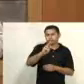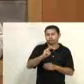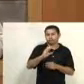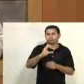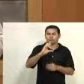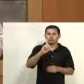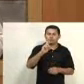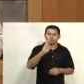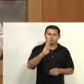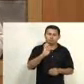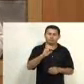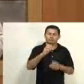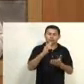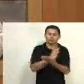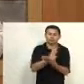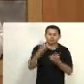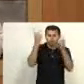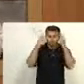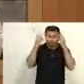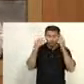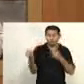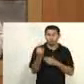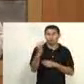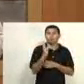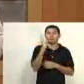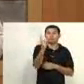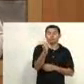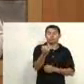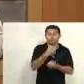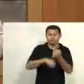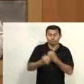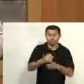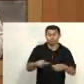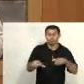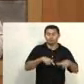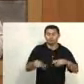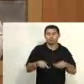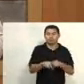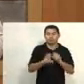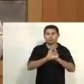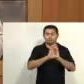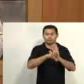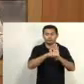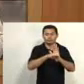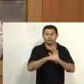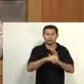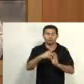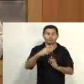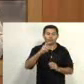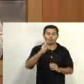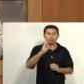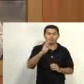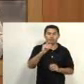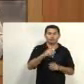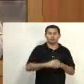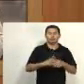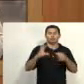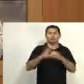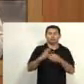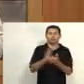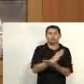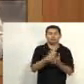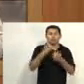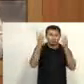de distribuição normal, pessoal? É de suma importância para o futuro administrador trabalhar com esses conceitos de probabilidade utilizando a curva de distribuição